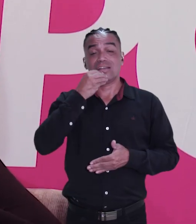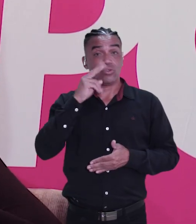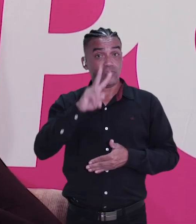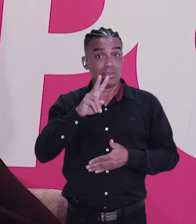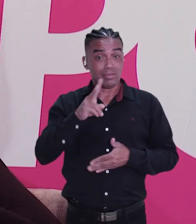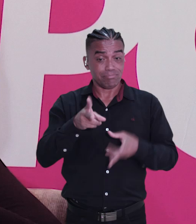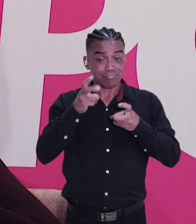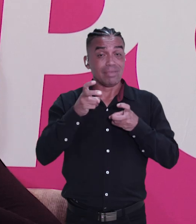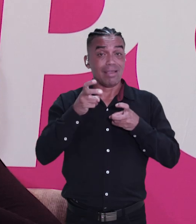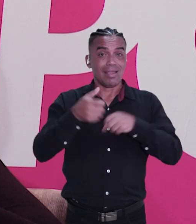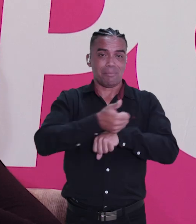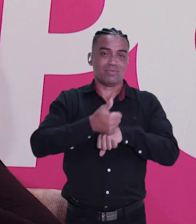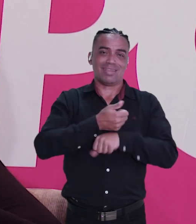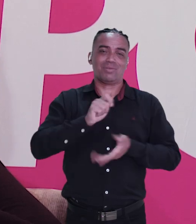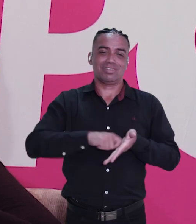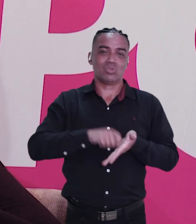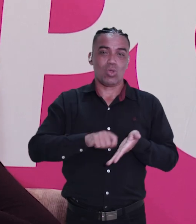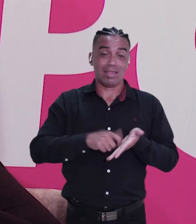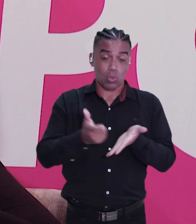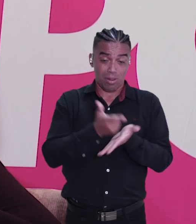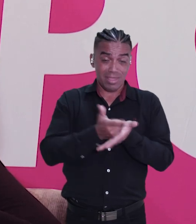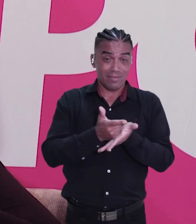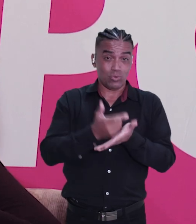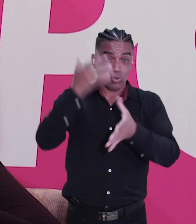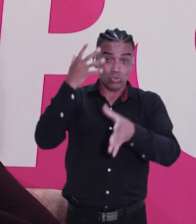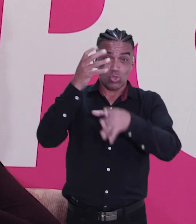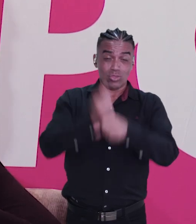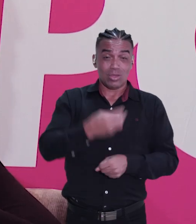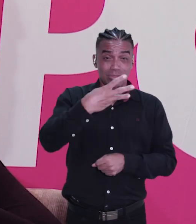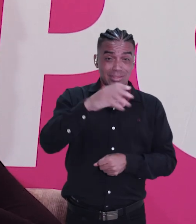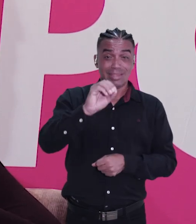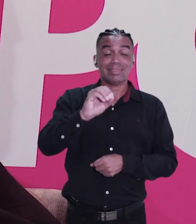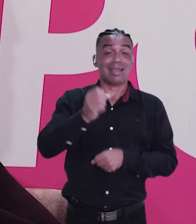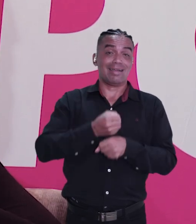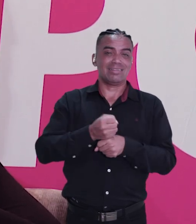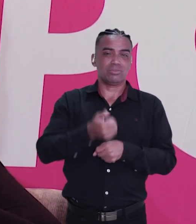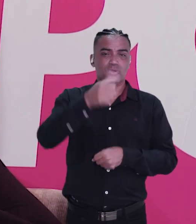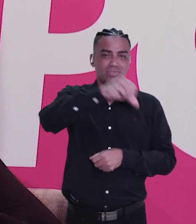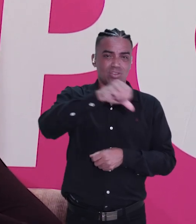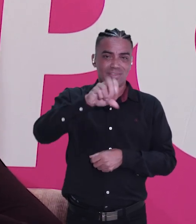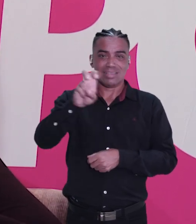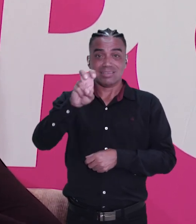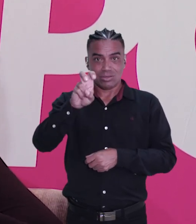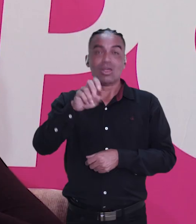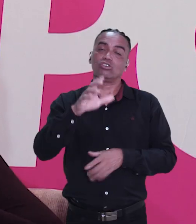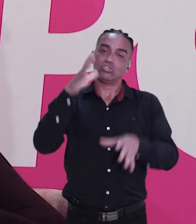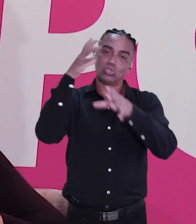escritora. Esse livro, então, está fazendo 30 anos, né? Porque eu lancei em 1995. Aí,